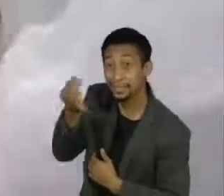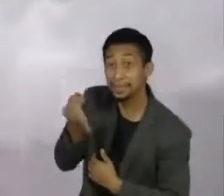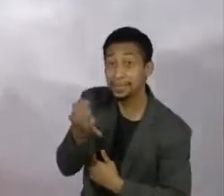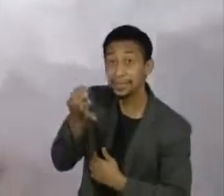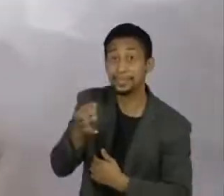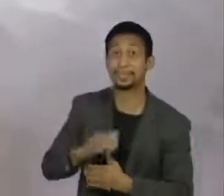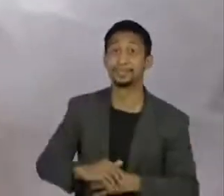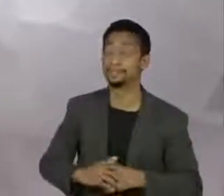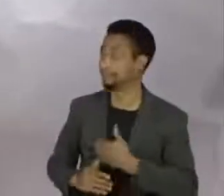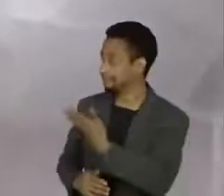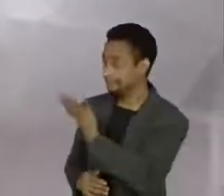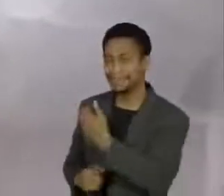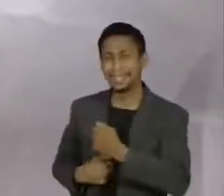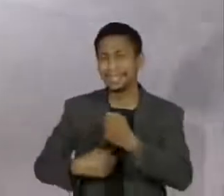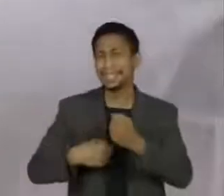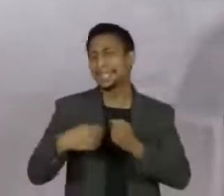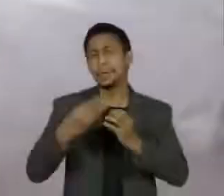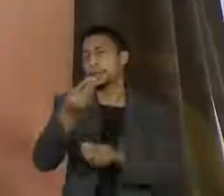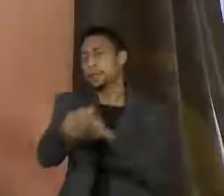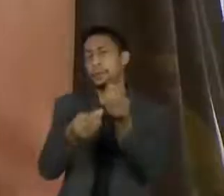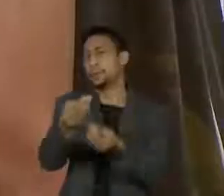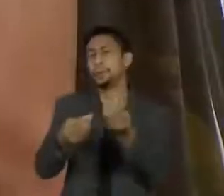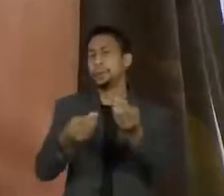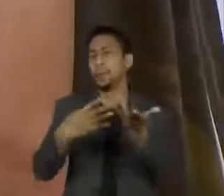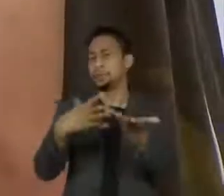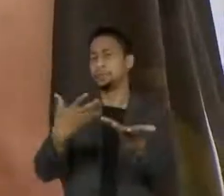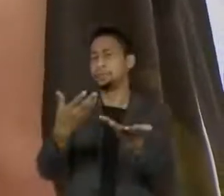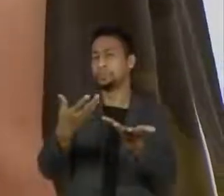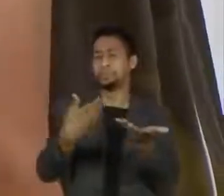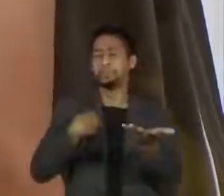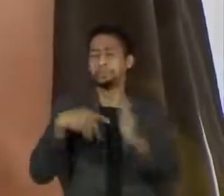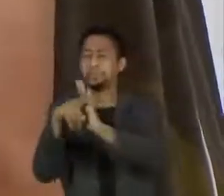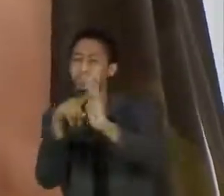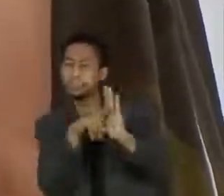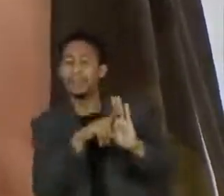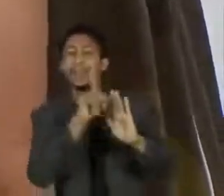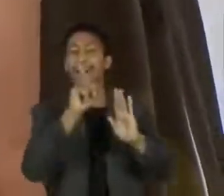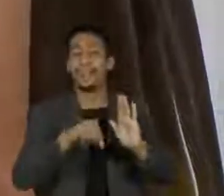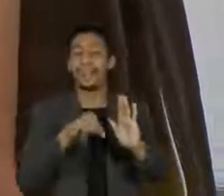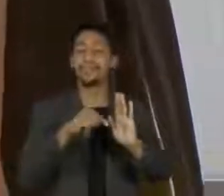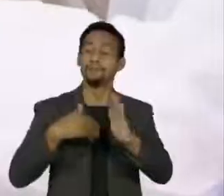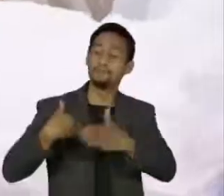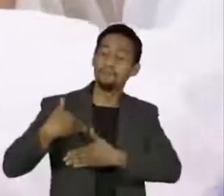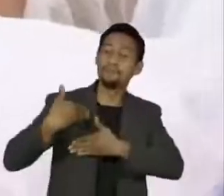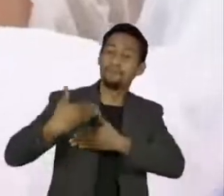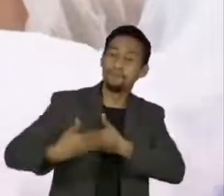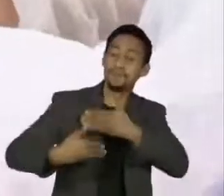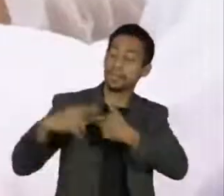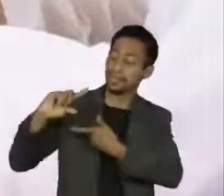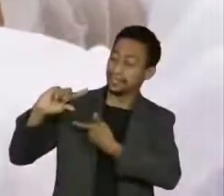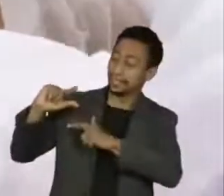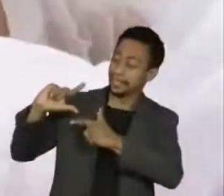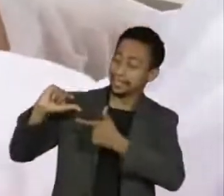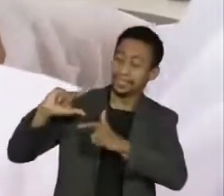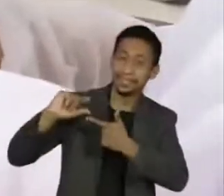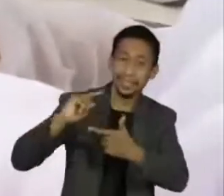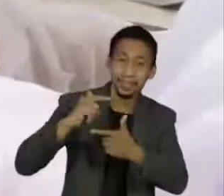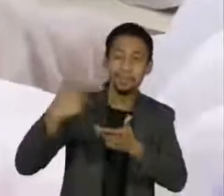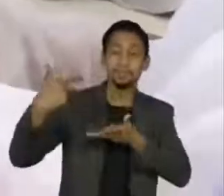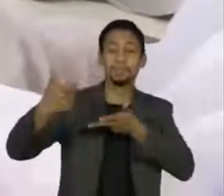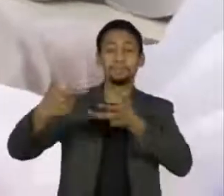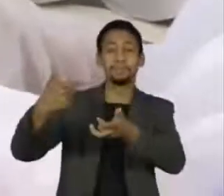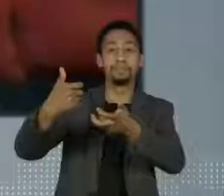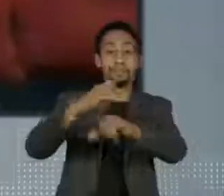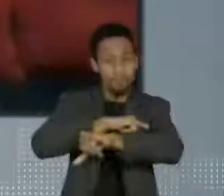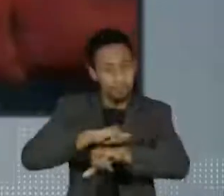88,6%. Uma das explicações para os bons índices brasileiros pode estar na longa e bem-sucedida tradição do país de realizar campanhas